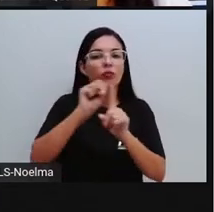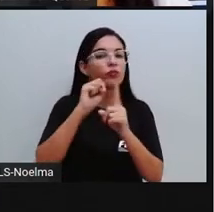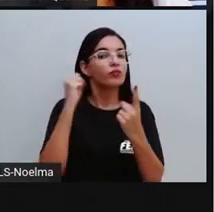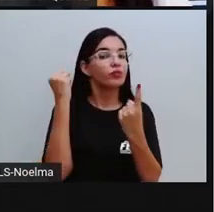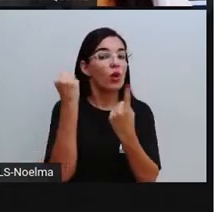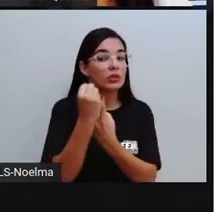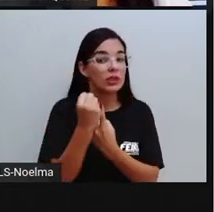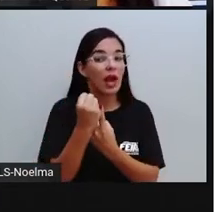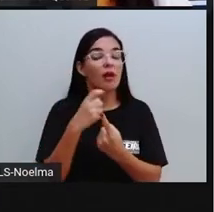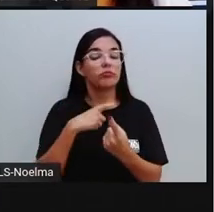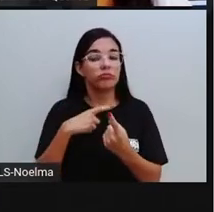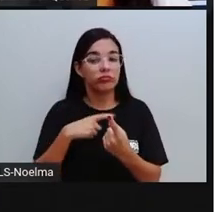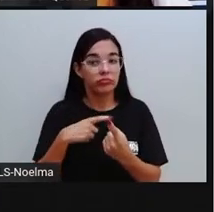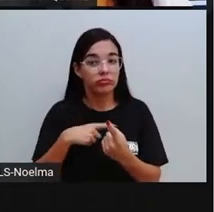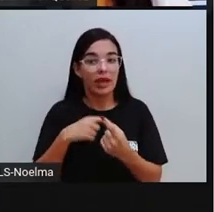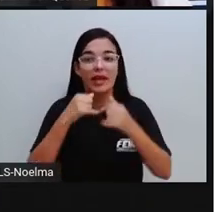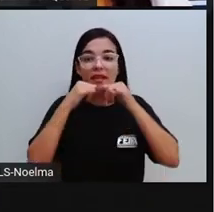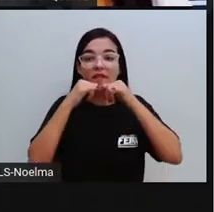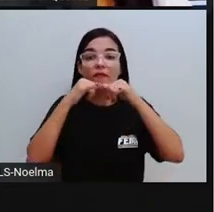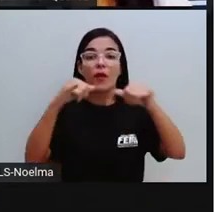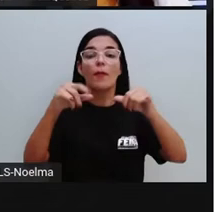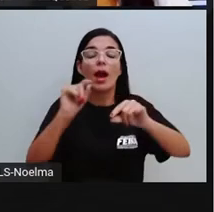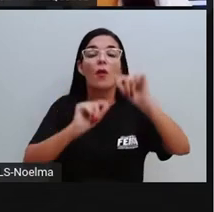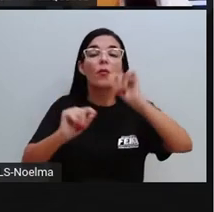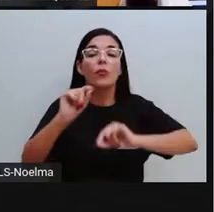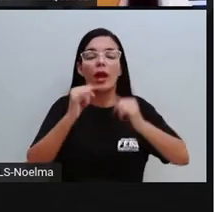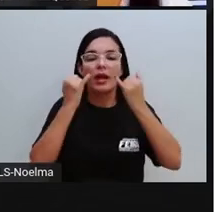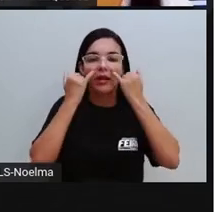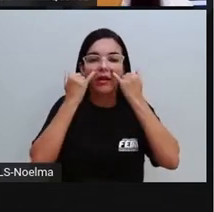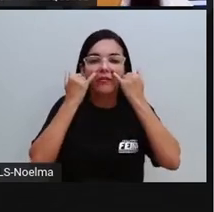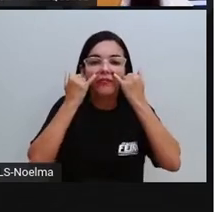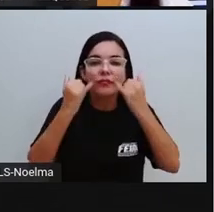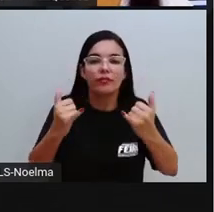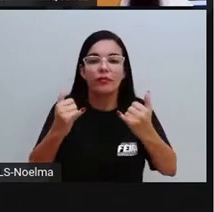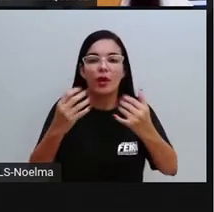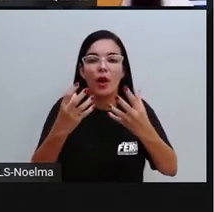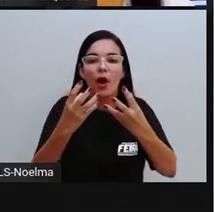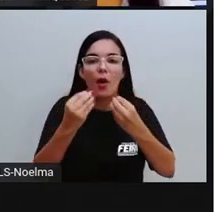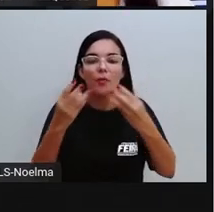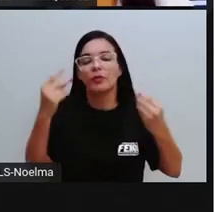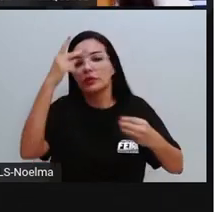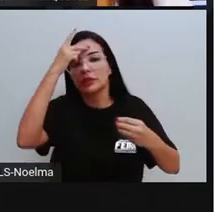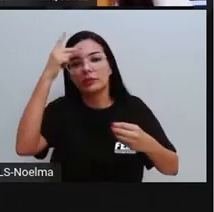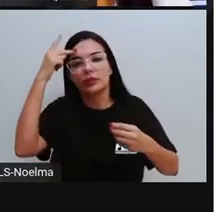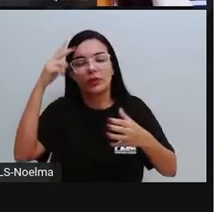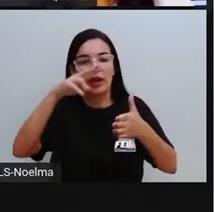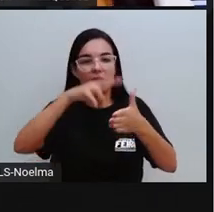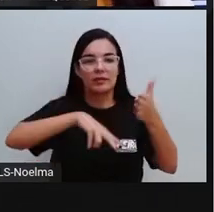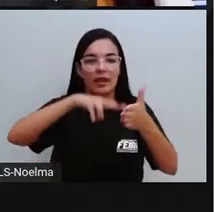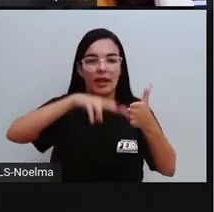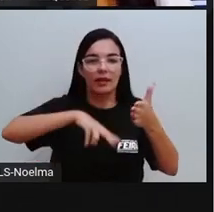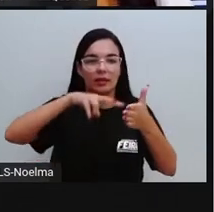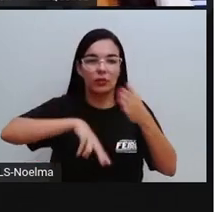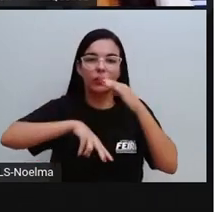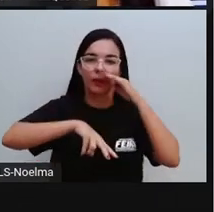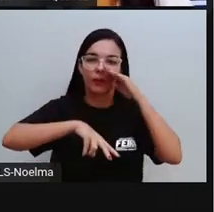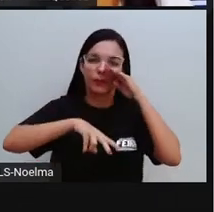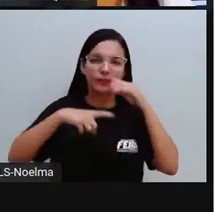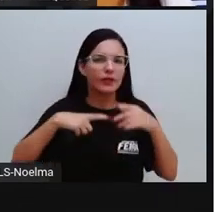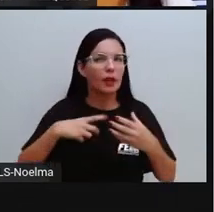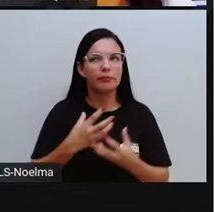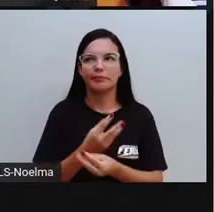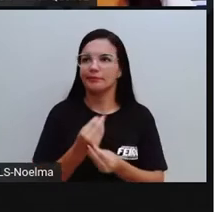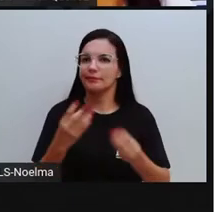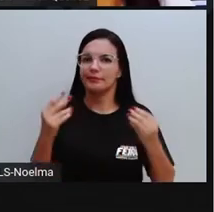social é de informar, ao mesmo tempo que diverte os leitores, né? Então, utiliza-se vários temas. Nós vimos